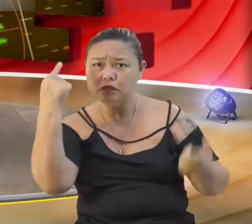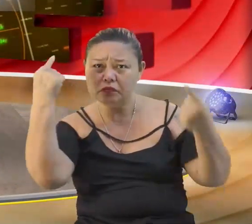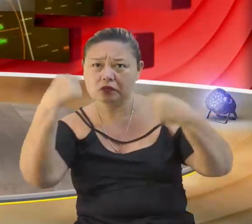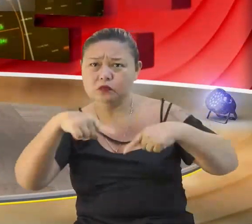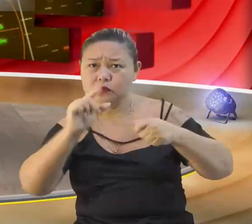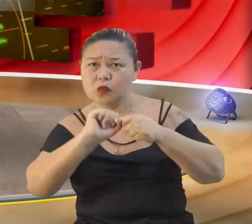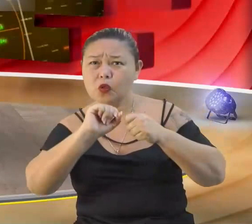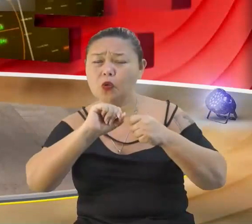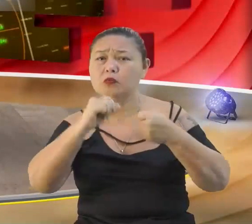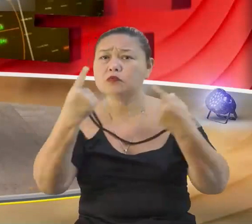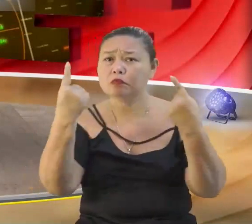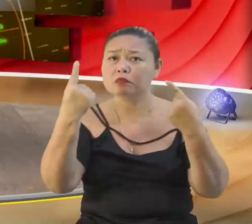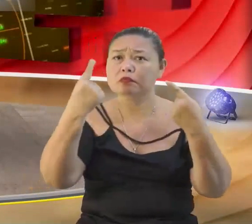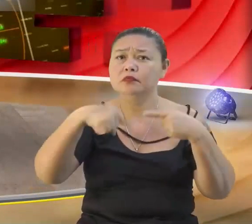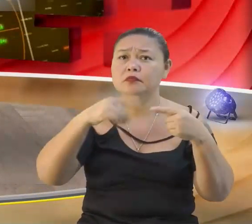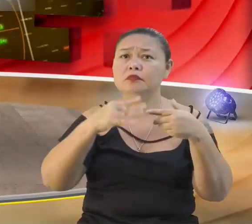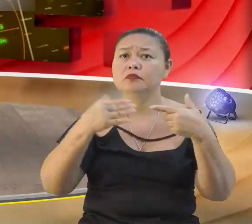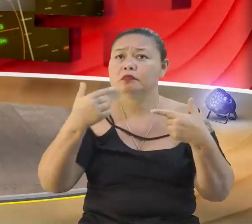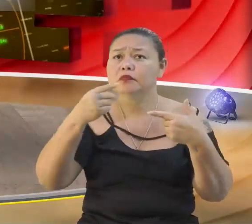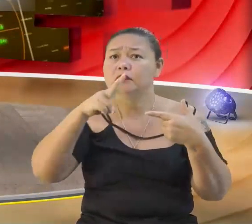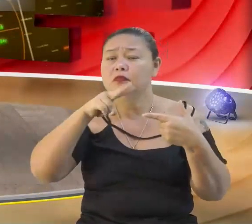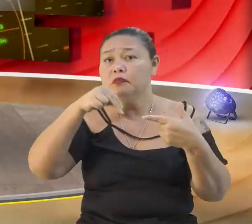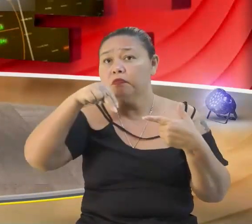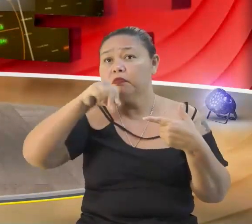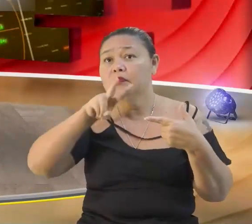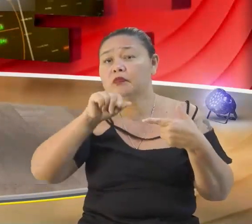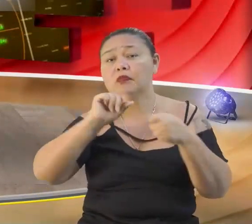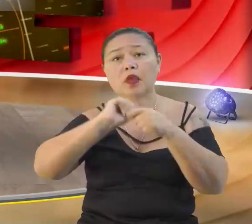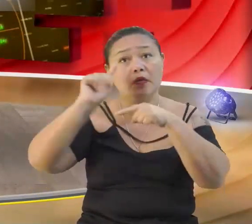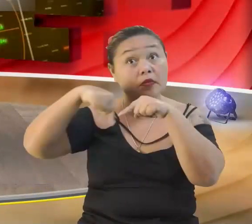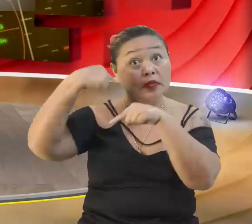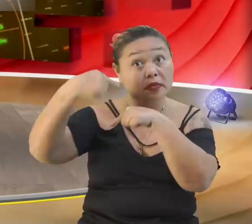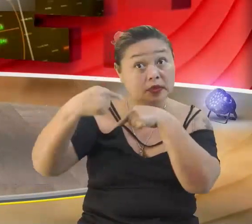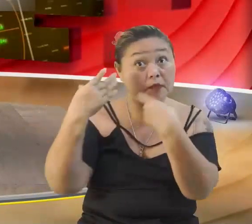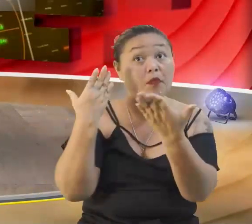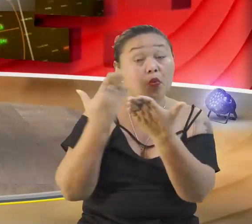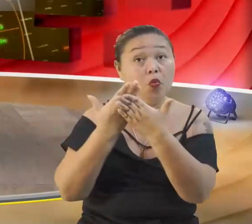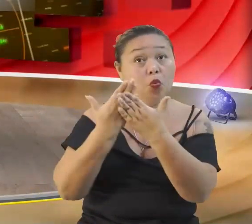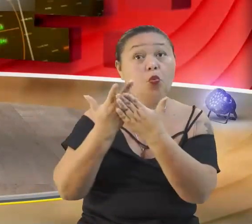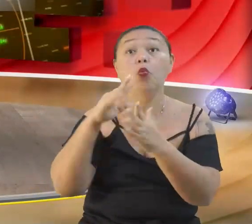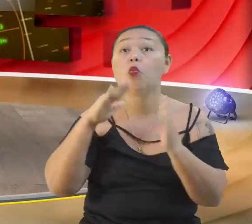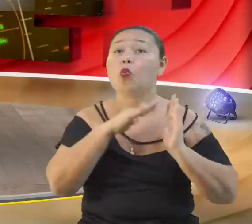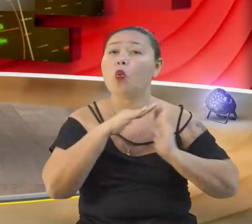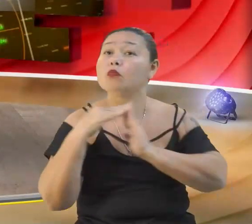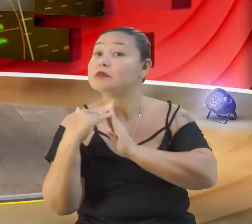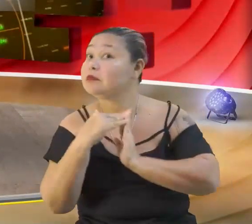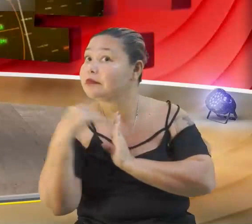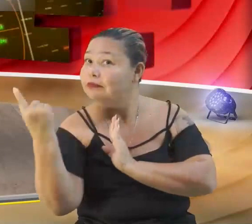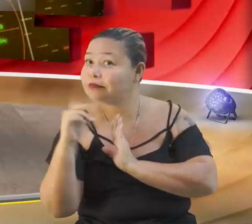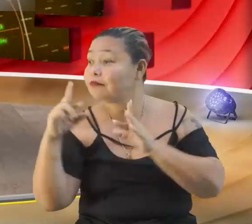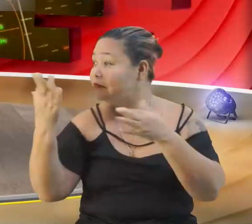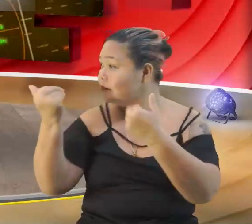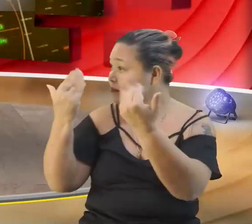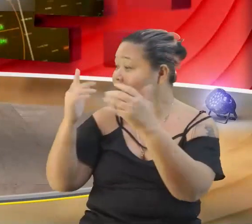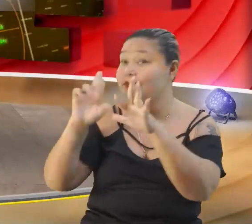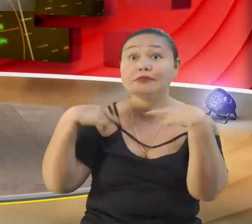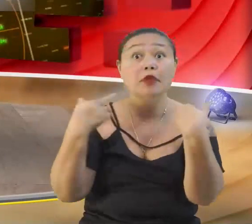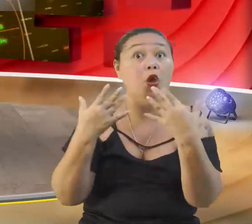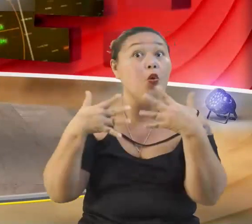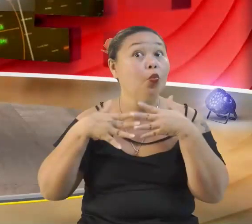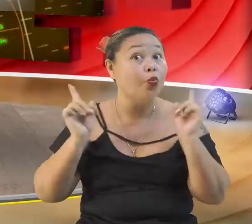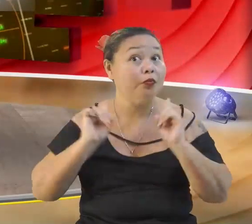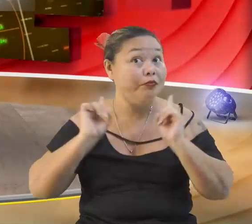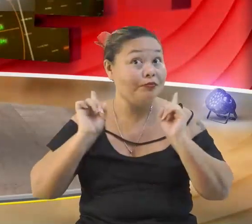Ah, Não? boa pergunta. Ah, então vamos ter que se reunir depois da aula. Quem for vizinho já se reúne para brincar, sem confusão, sem